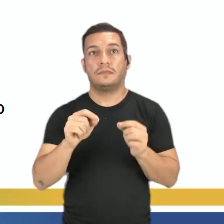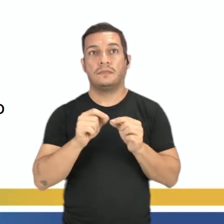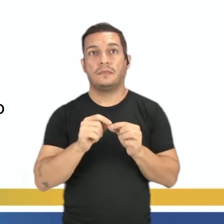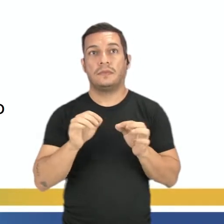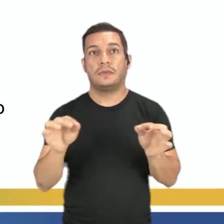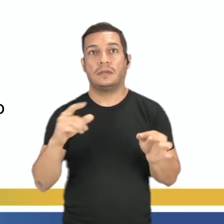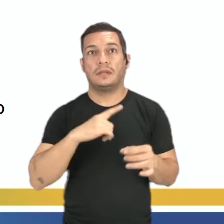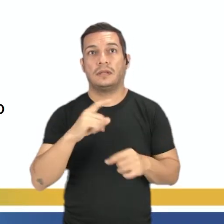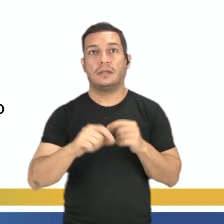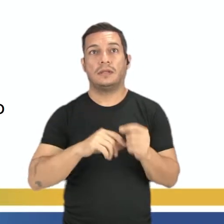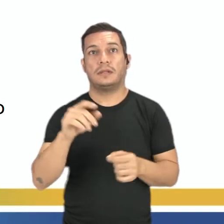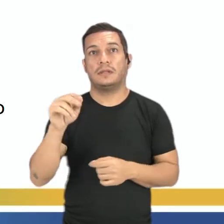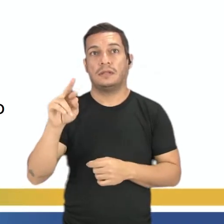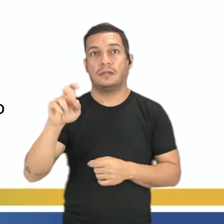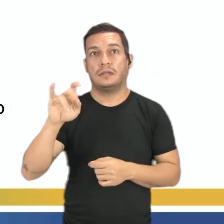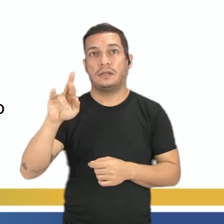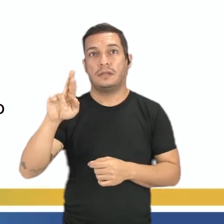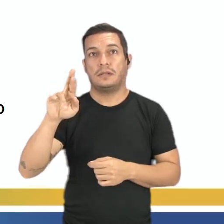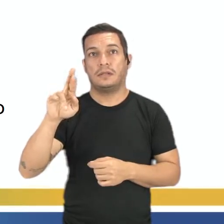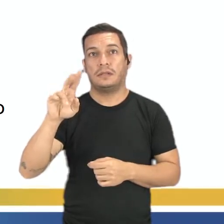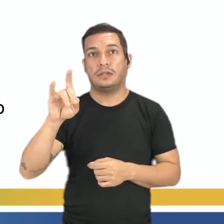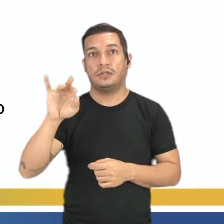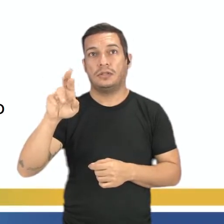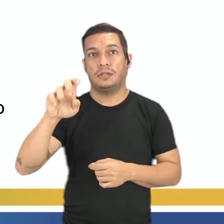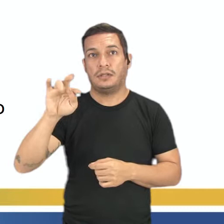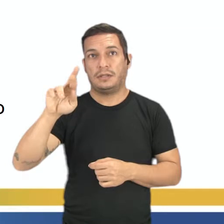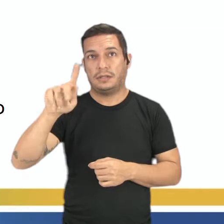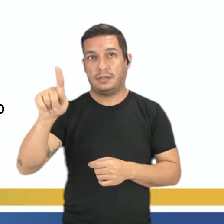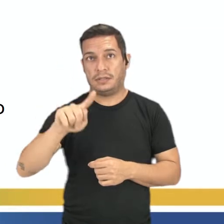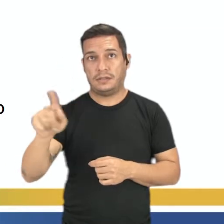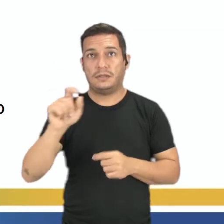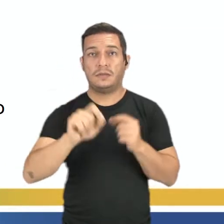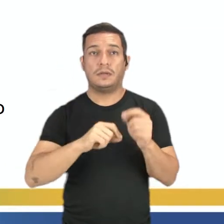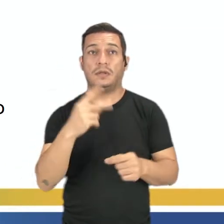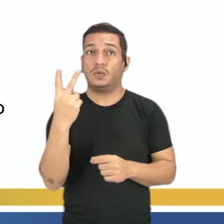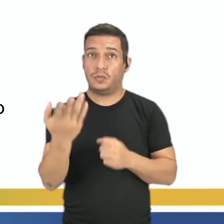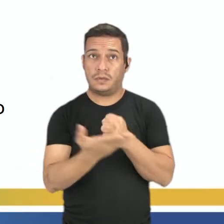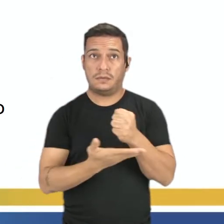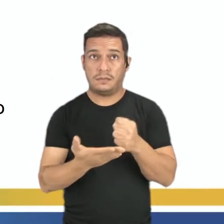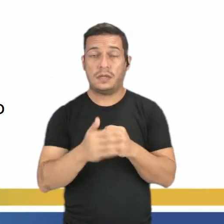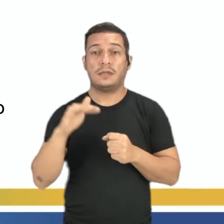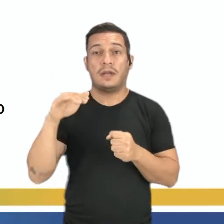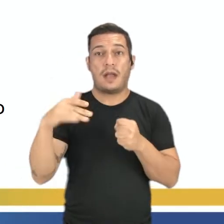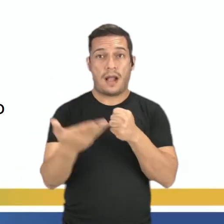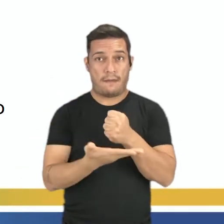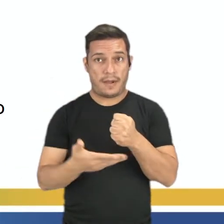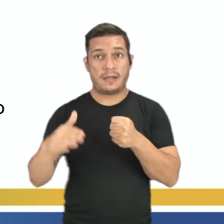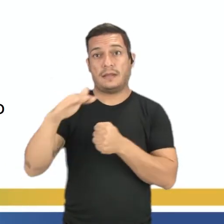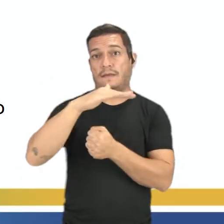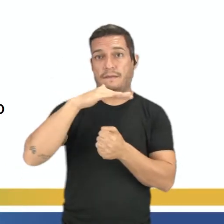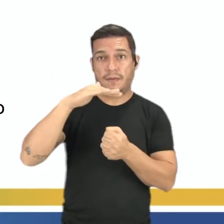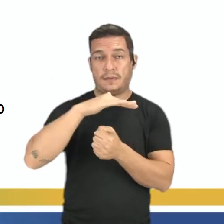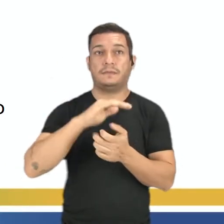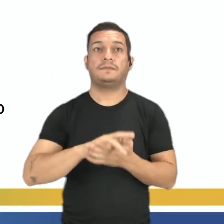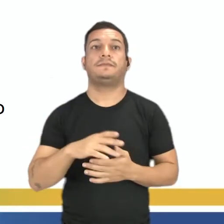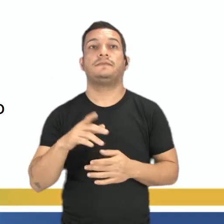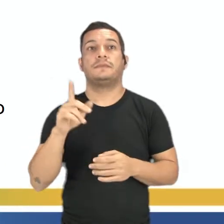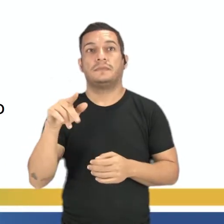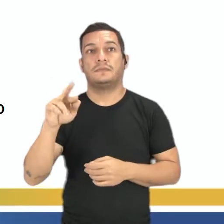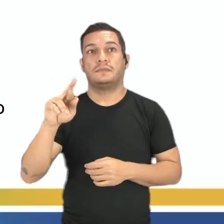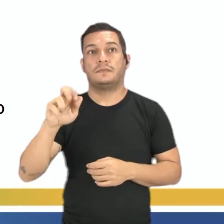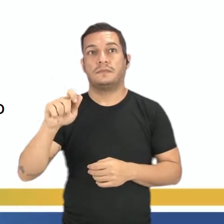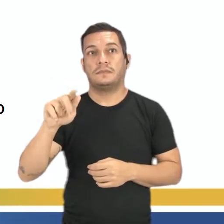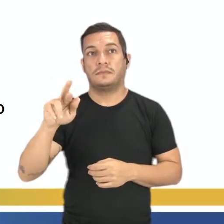que contém a diretriz, no caso dos cilindros. São duas bases, a superior e inferior.